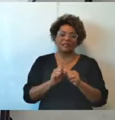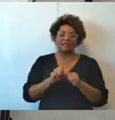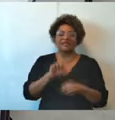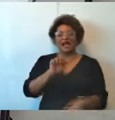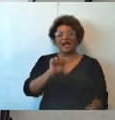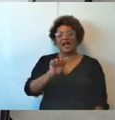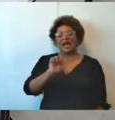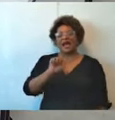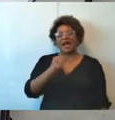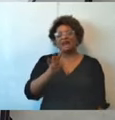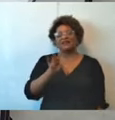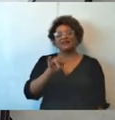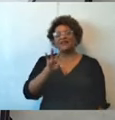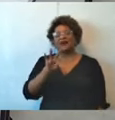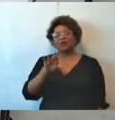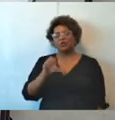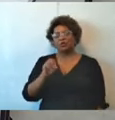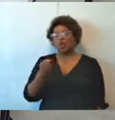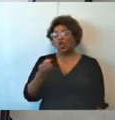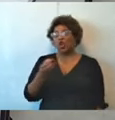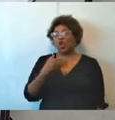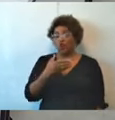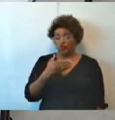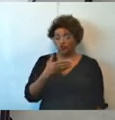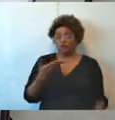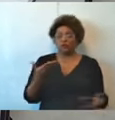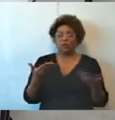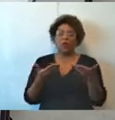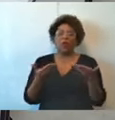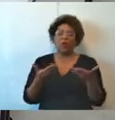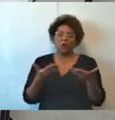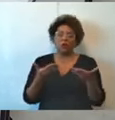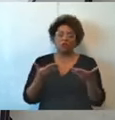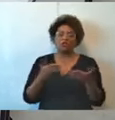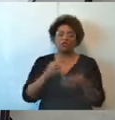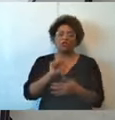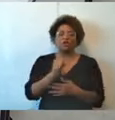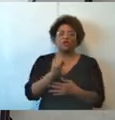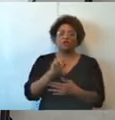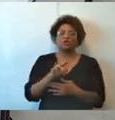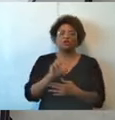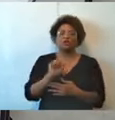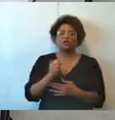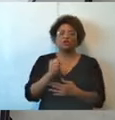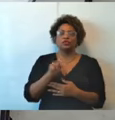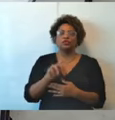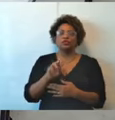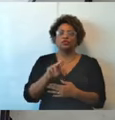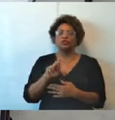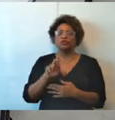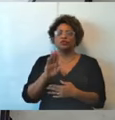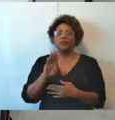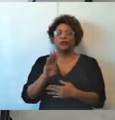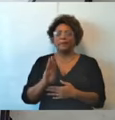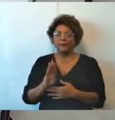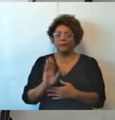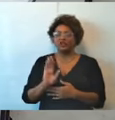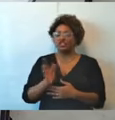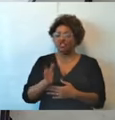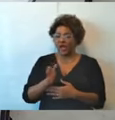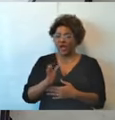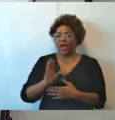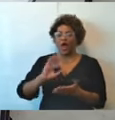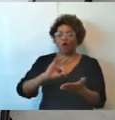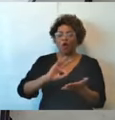hoje já... Agora nem a Sudecap, é Susurb, né? Já contrata a pintura, aí uma pintura